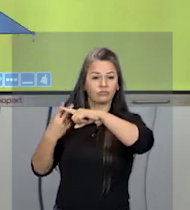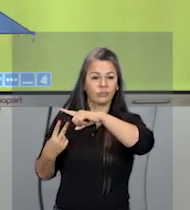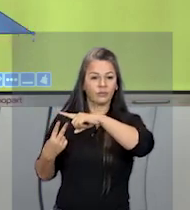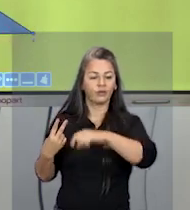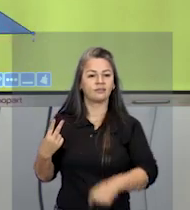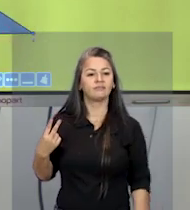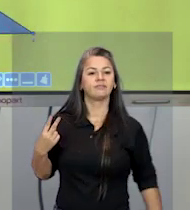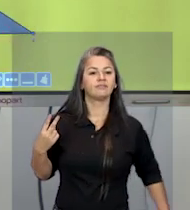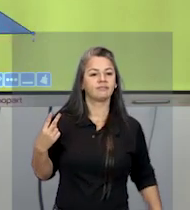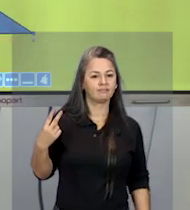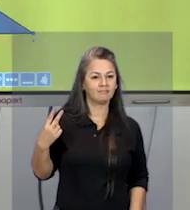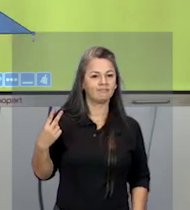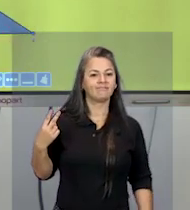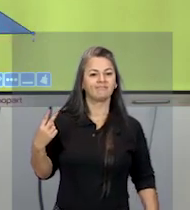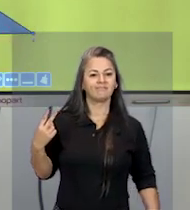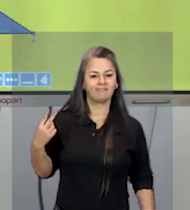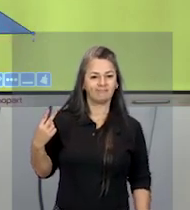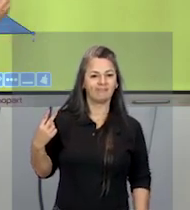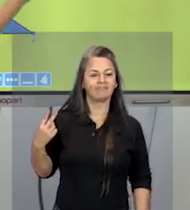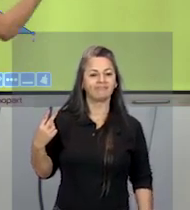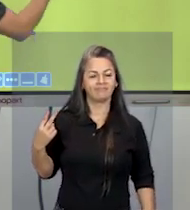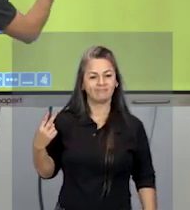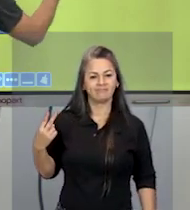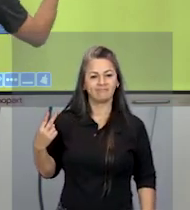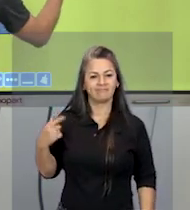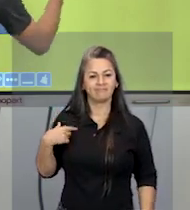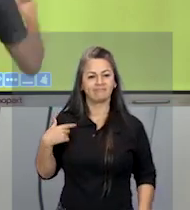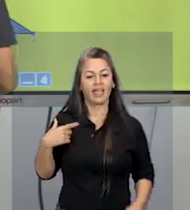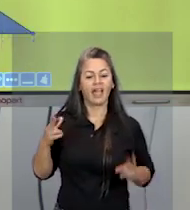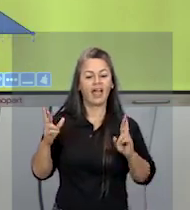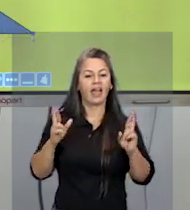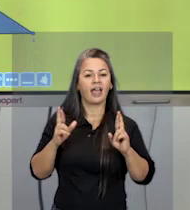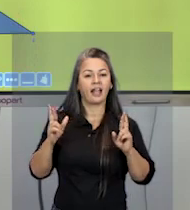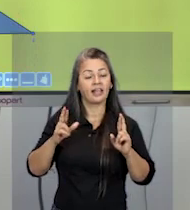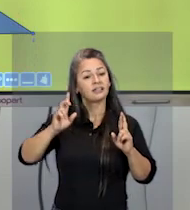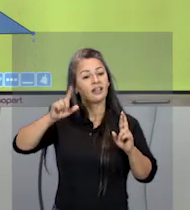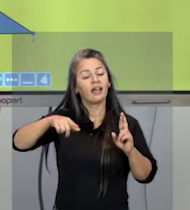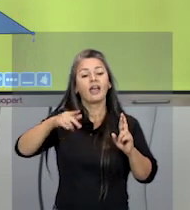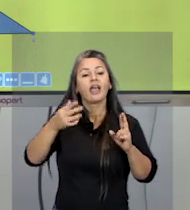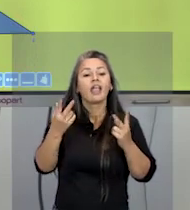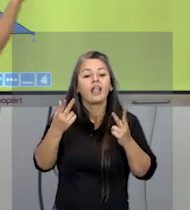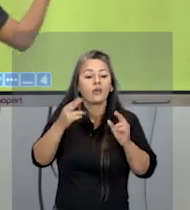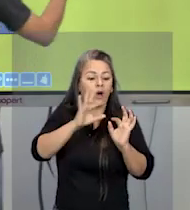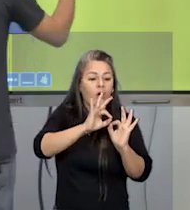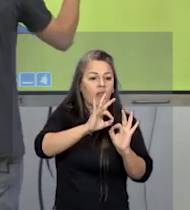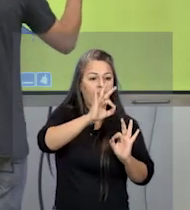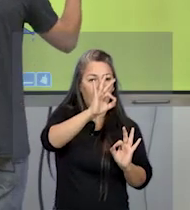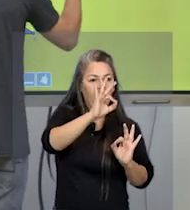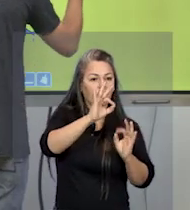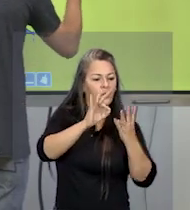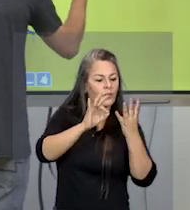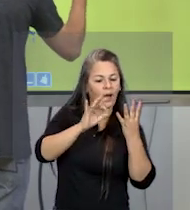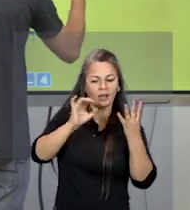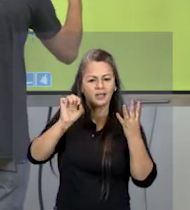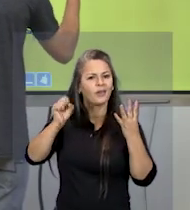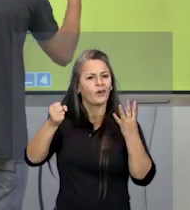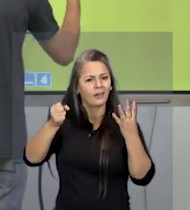entre os perímetros também é a mesma relação entre os lados. Quais são os lados? 4 e 8, que nós